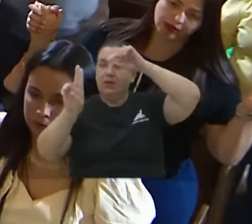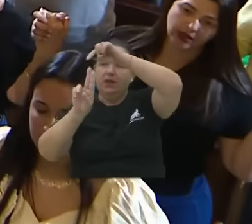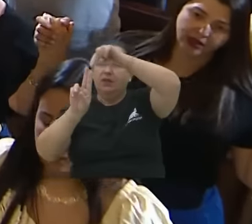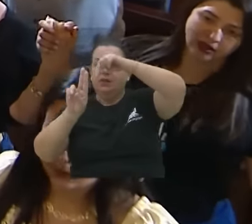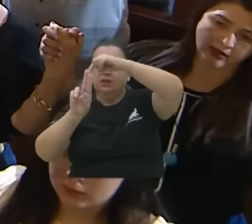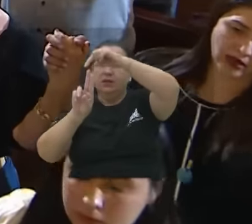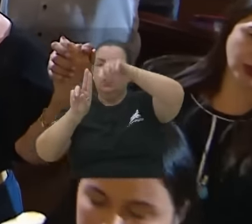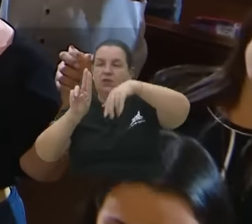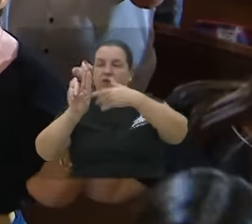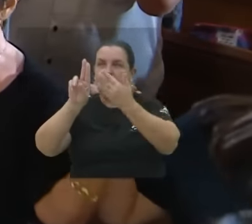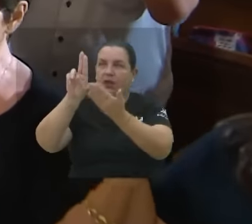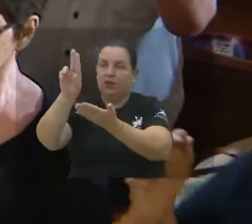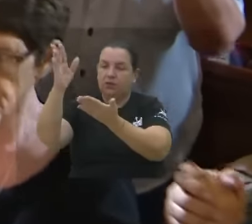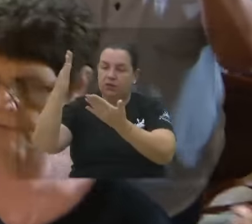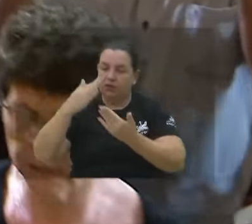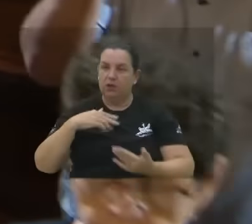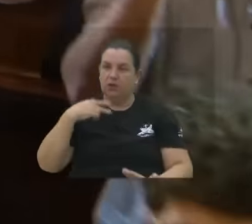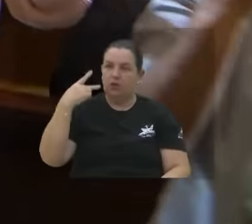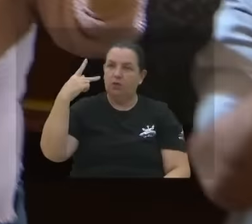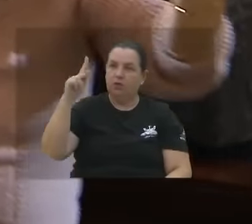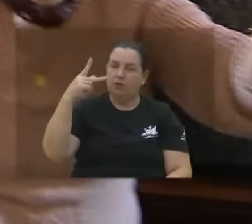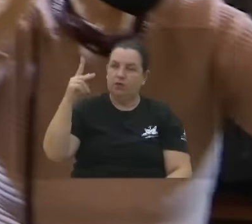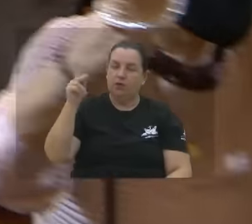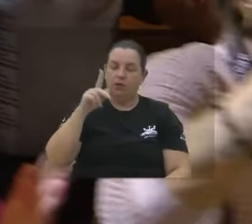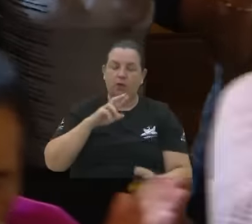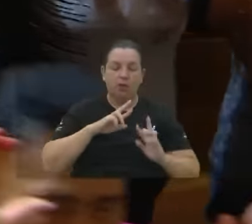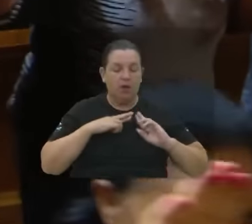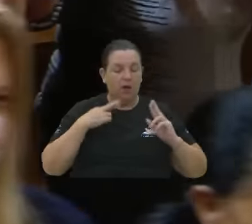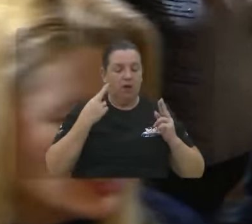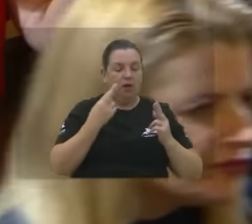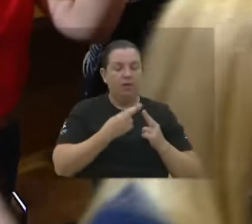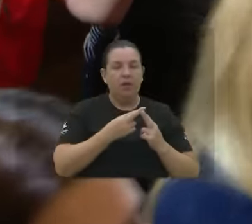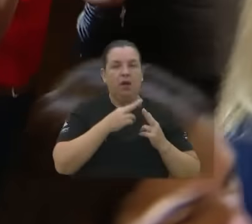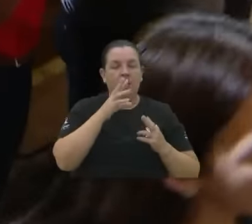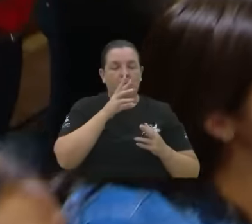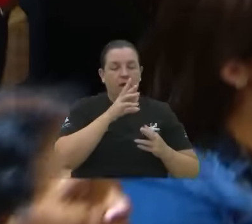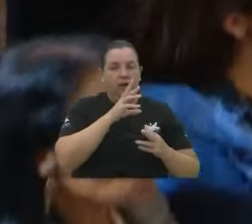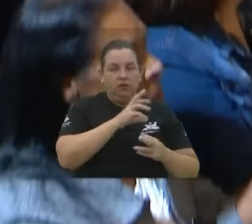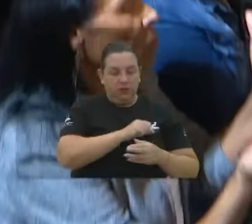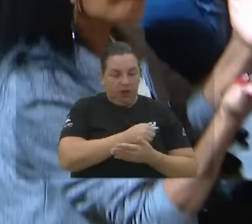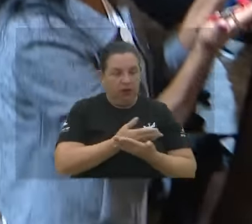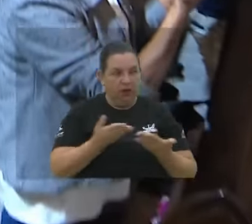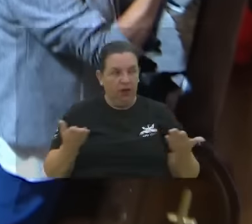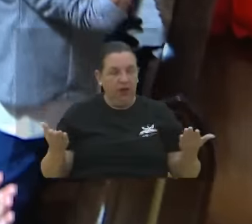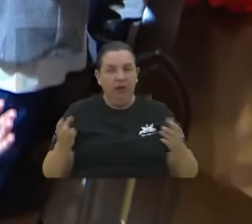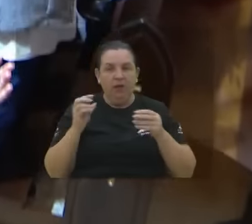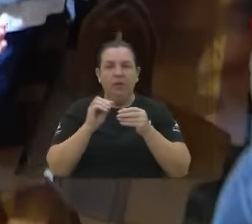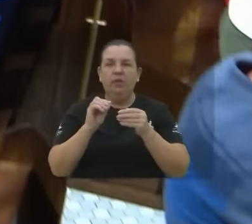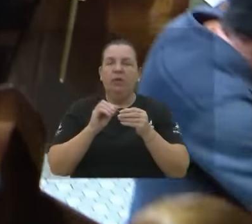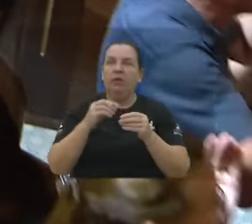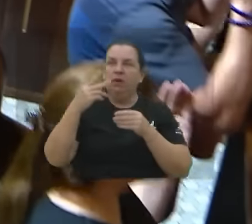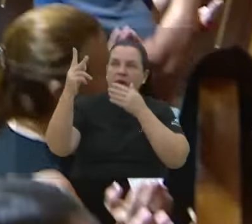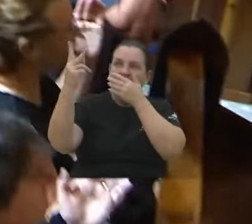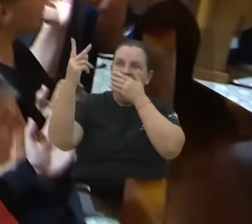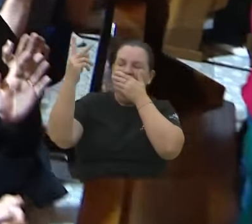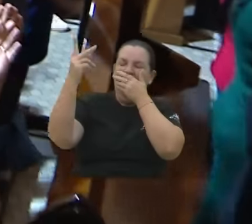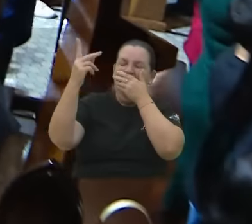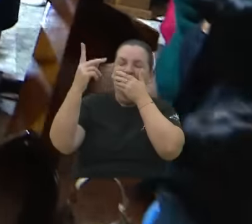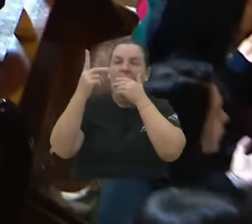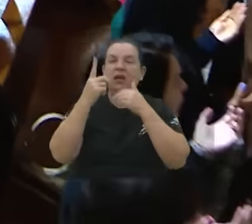céus, santificado seja o vosso nome. Venha a nós o vosso reino,